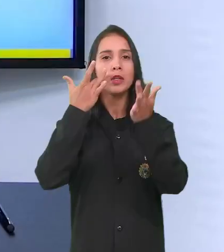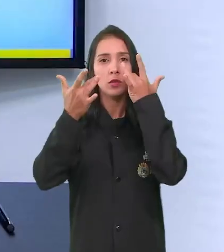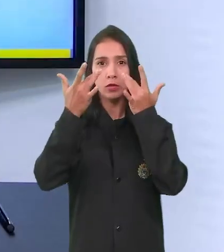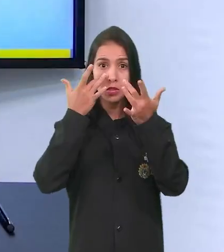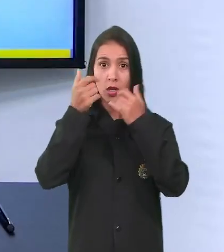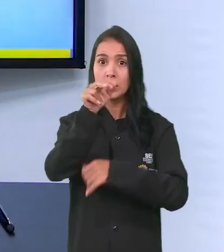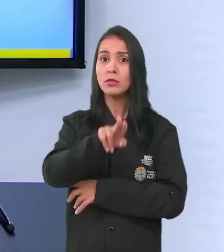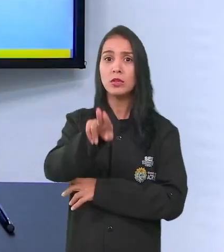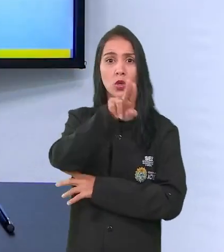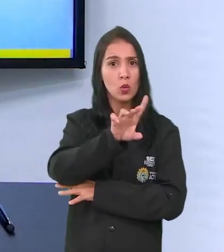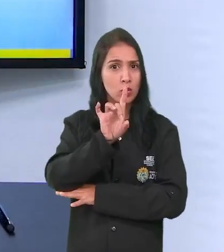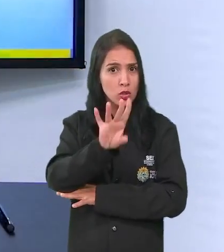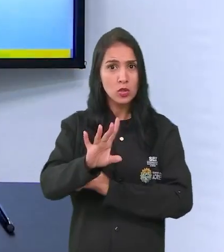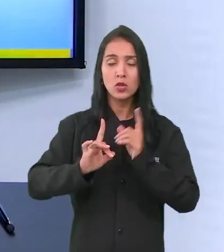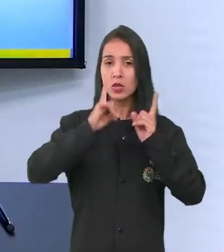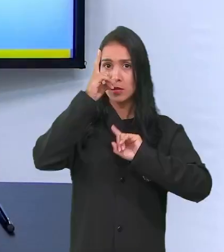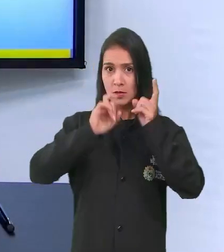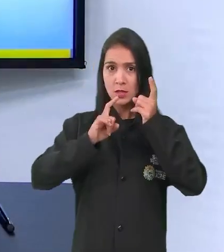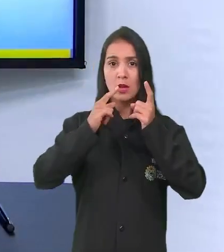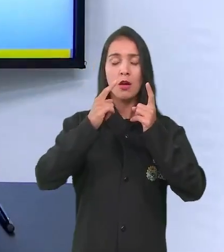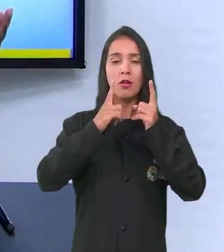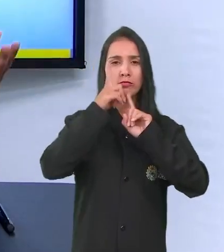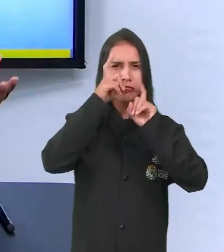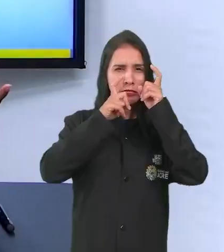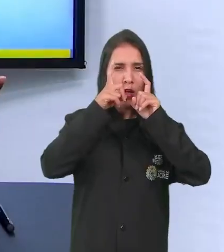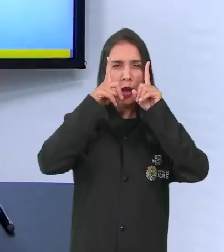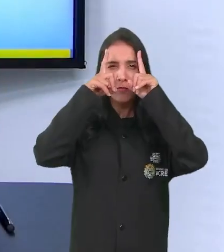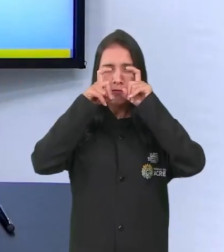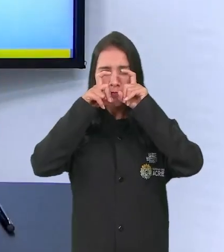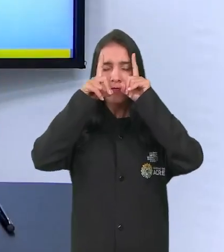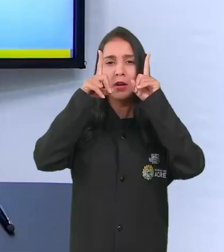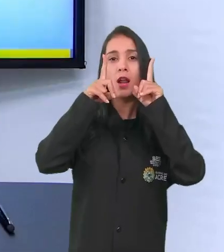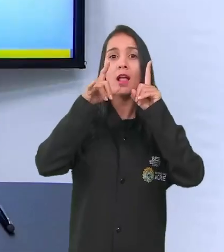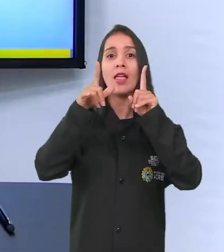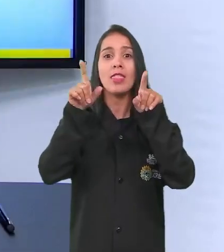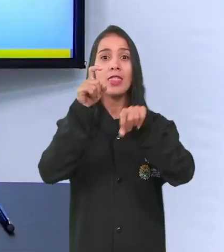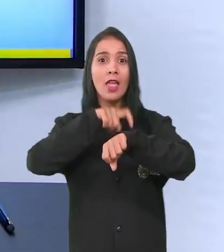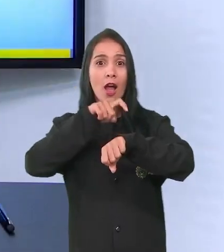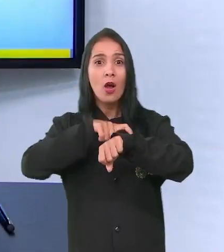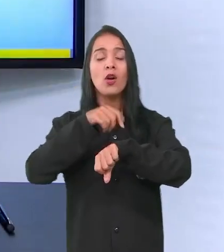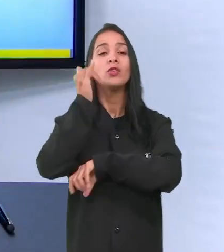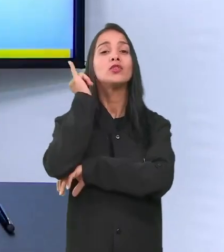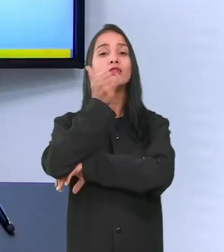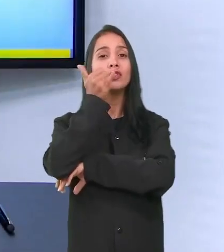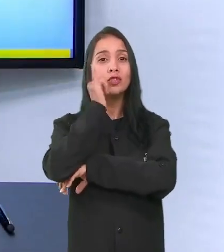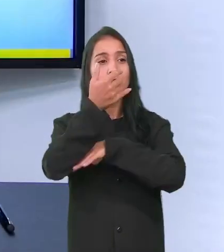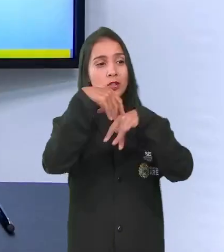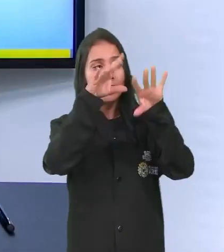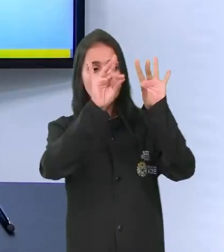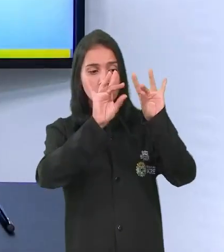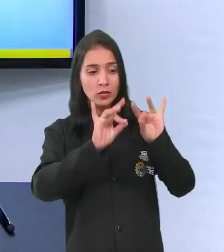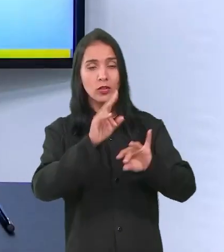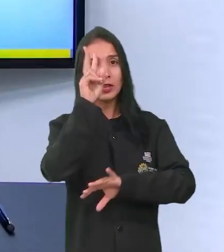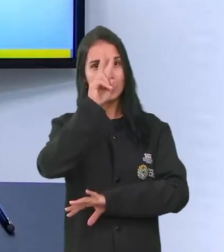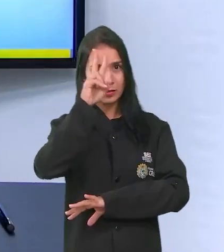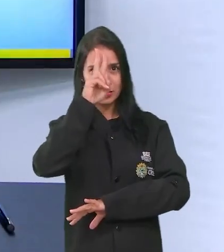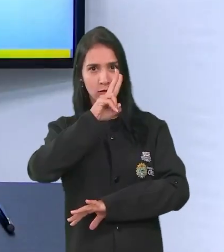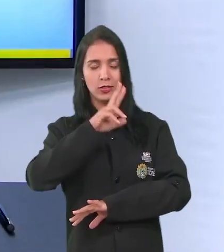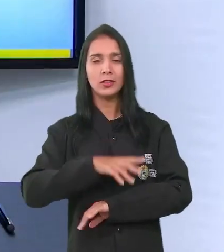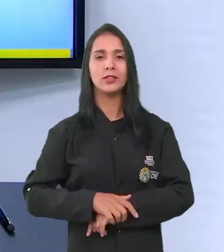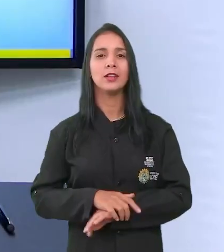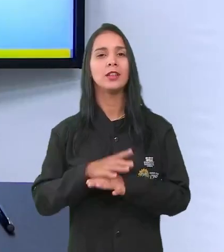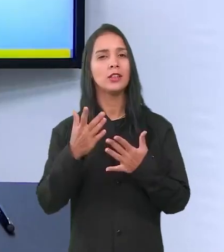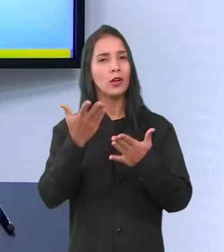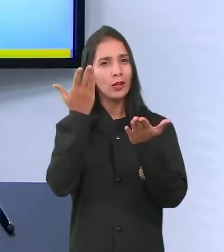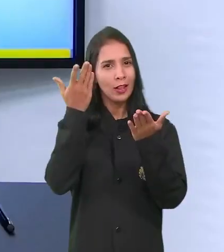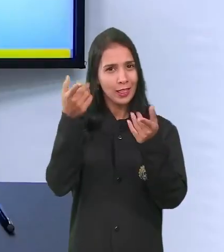expressões corporais e faciais para contar histórias, para detalhar histórias. Então, essa aula